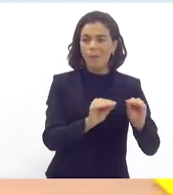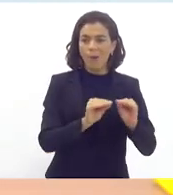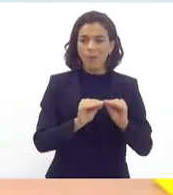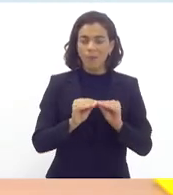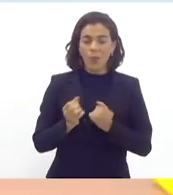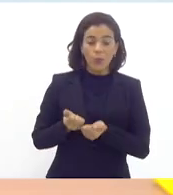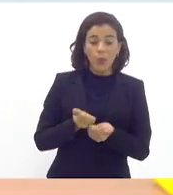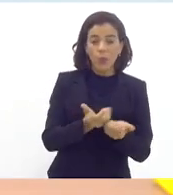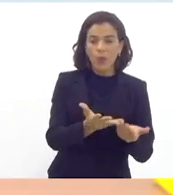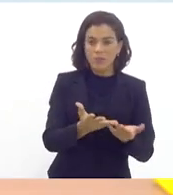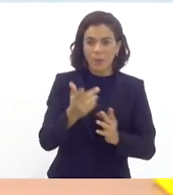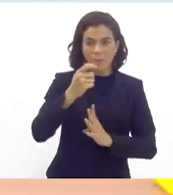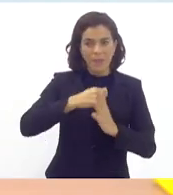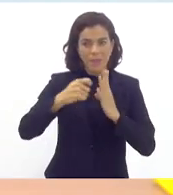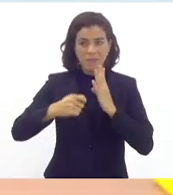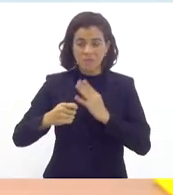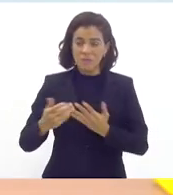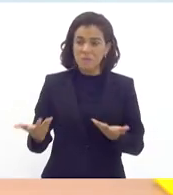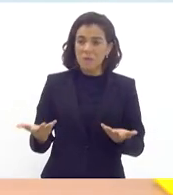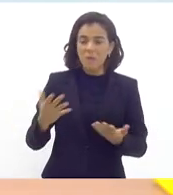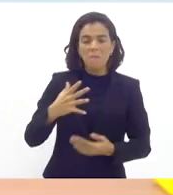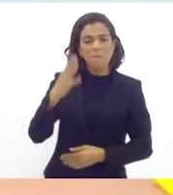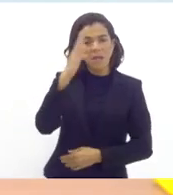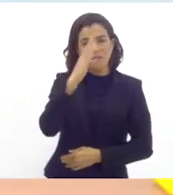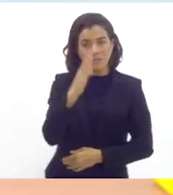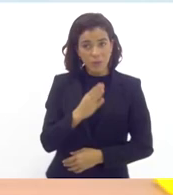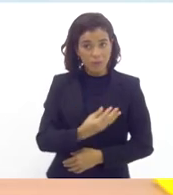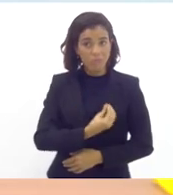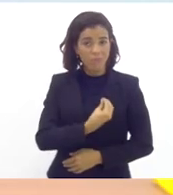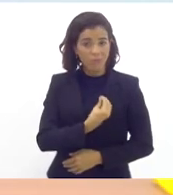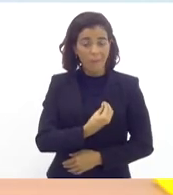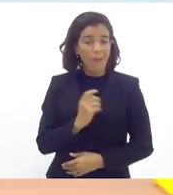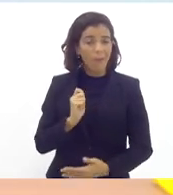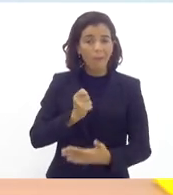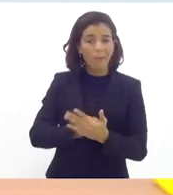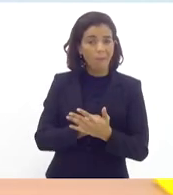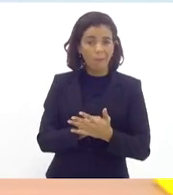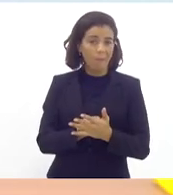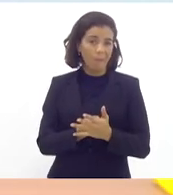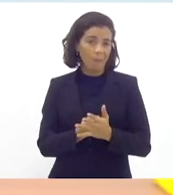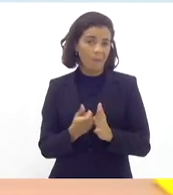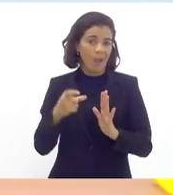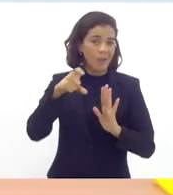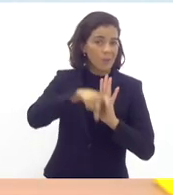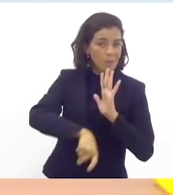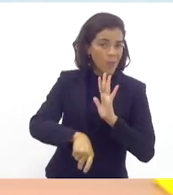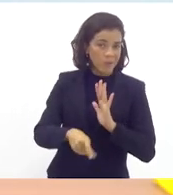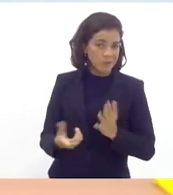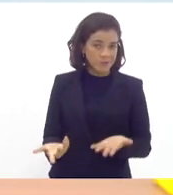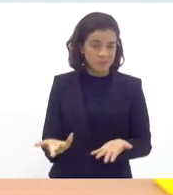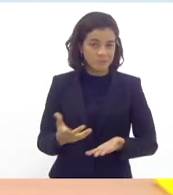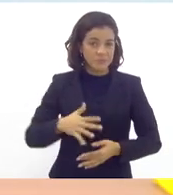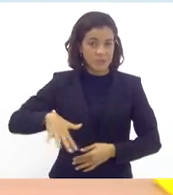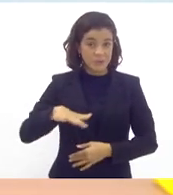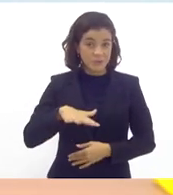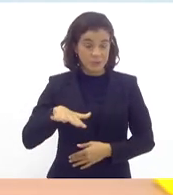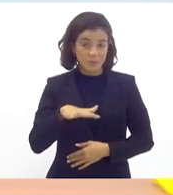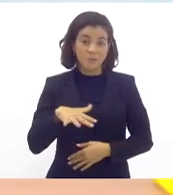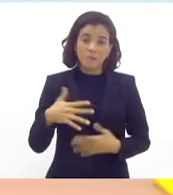de todos os seus bens que estão no Brasil para os seus filhos, que estão no Brasil, e não pagam imposto sobre essas doações.